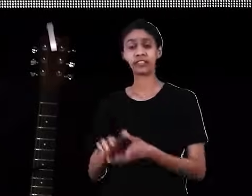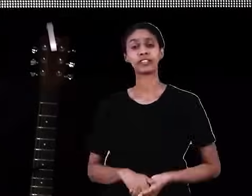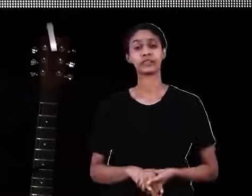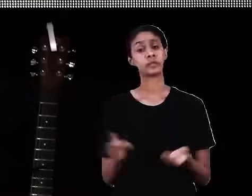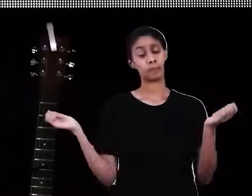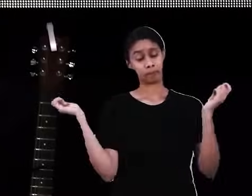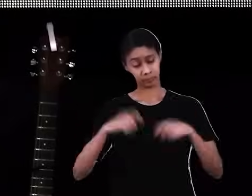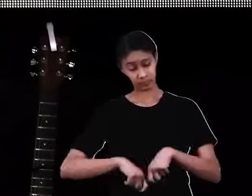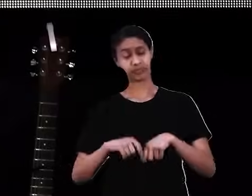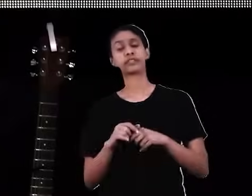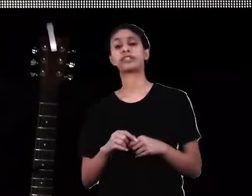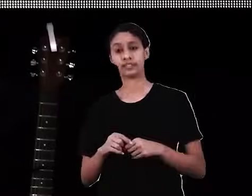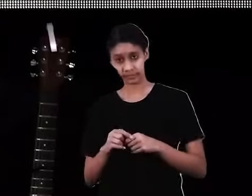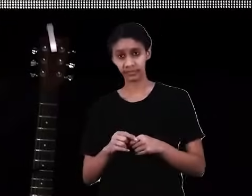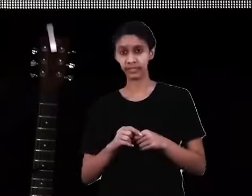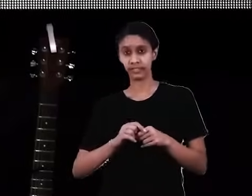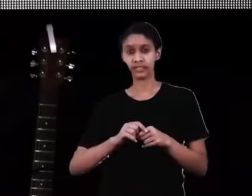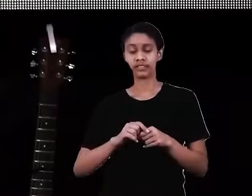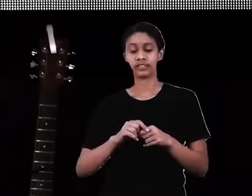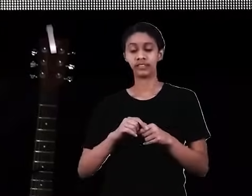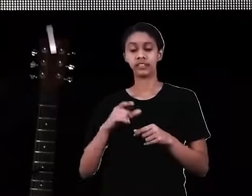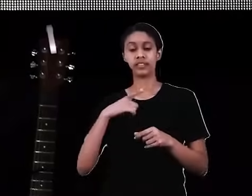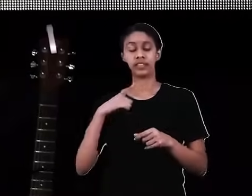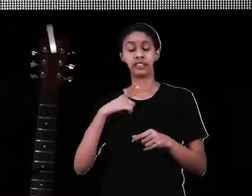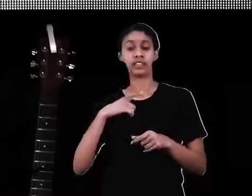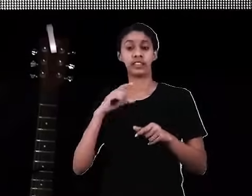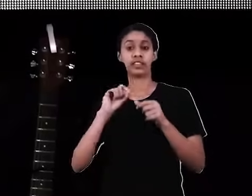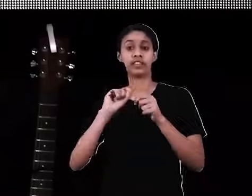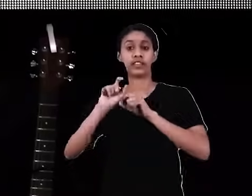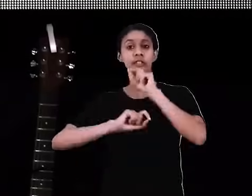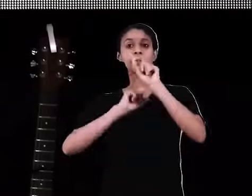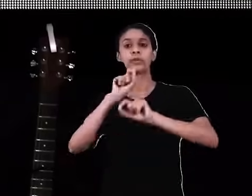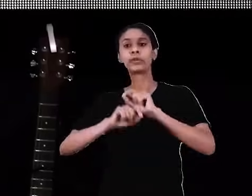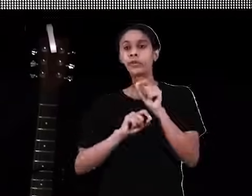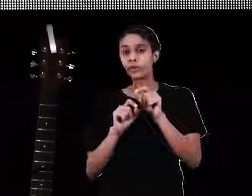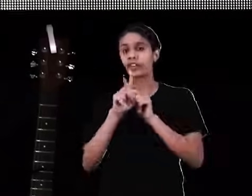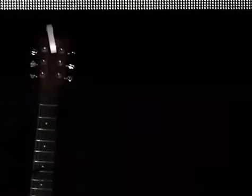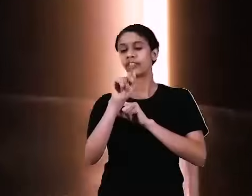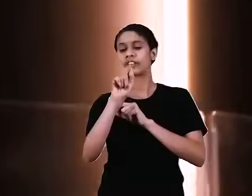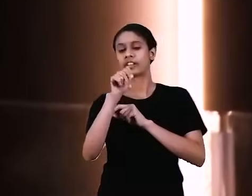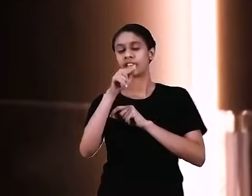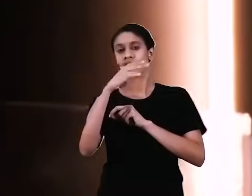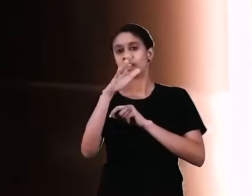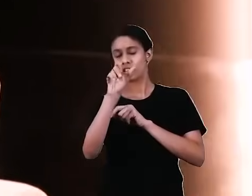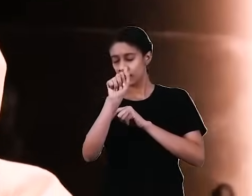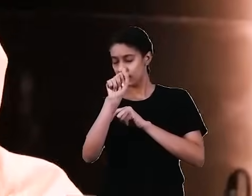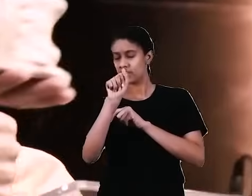Ela poderia ter tido um ataque de vingança, mas ela se refugiou na concha do